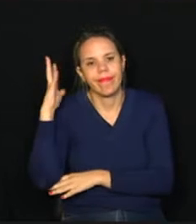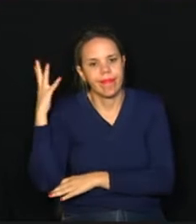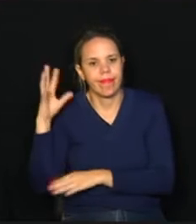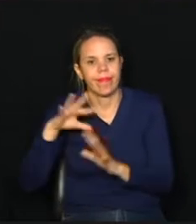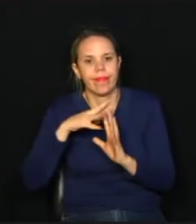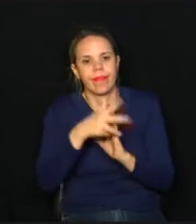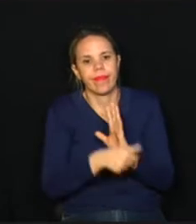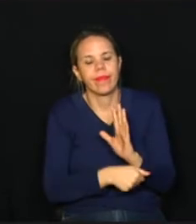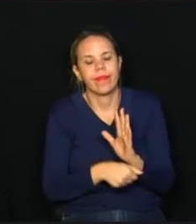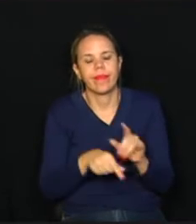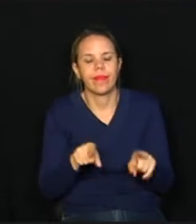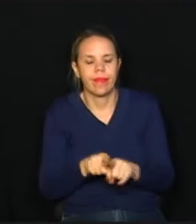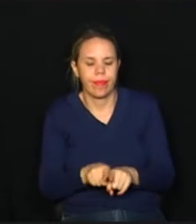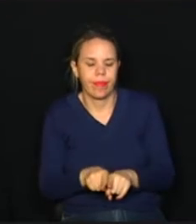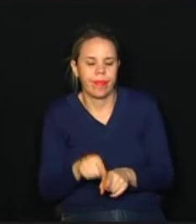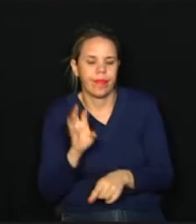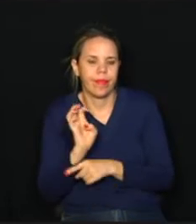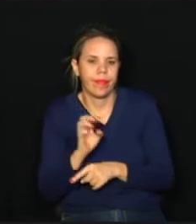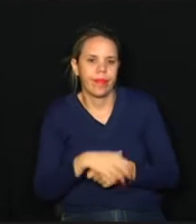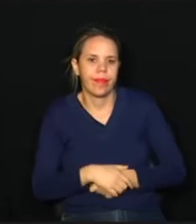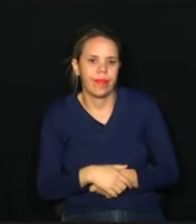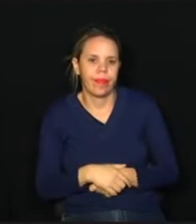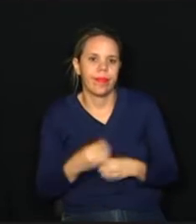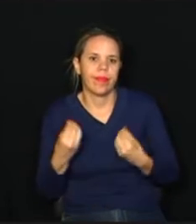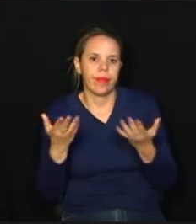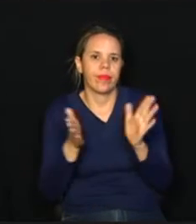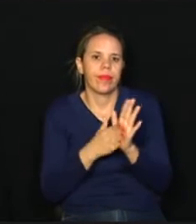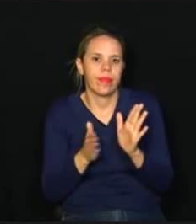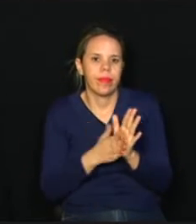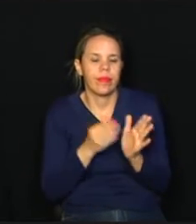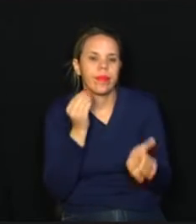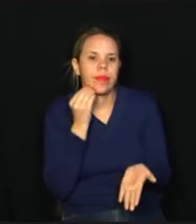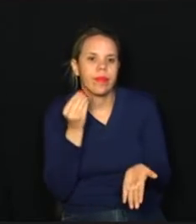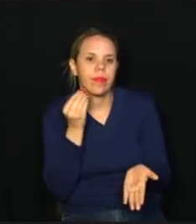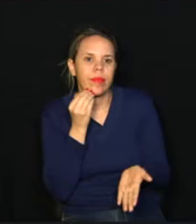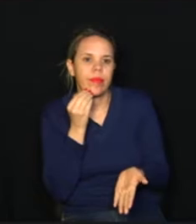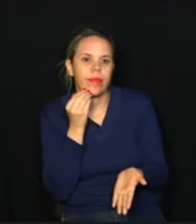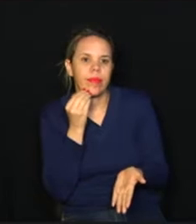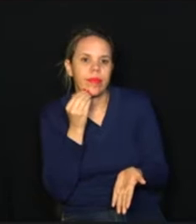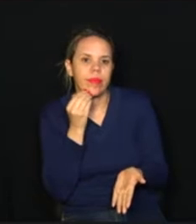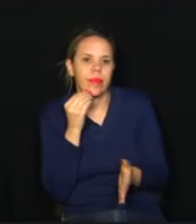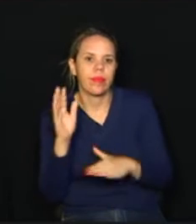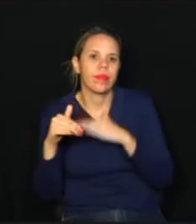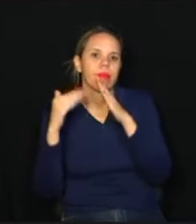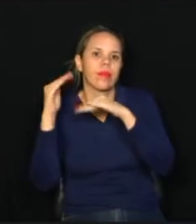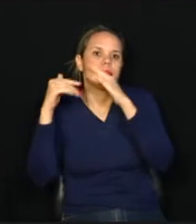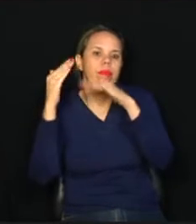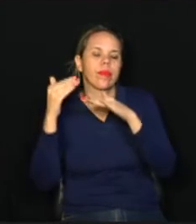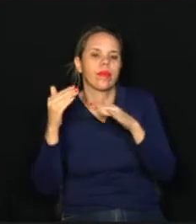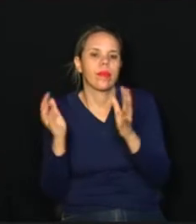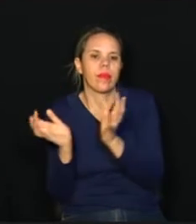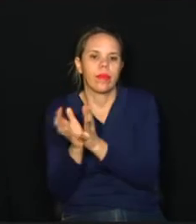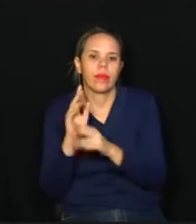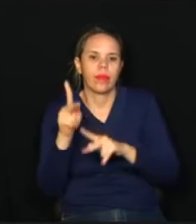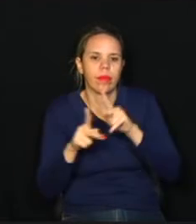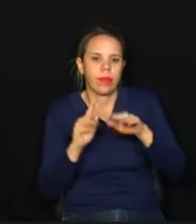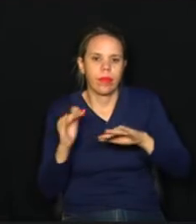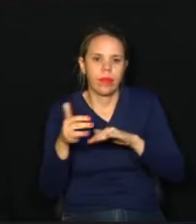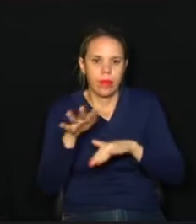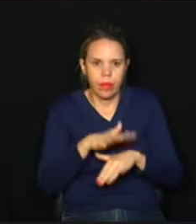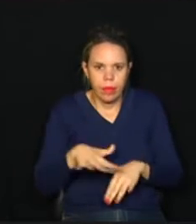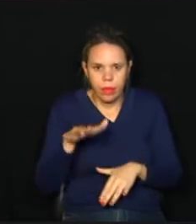área florestal no Estado, oferecendo oportunidades de desenvolvimento para as